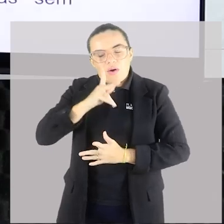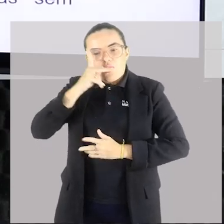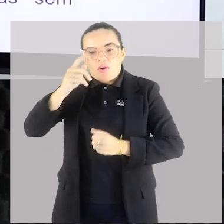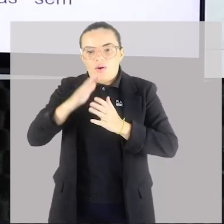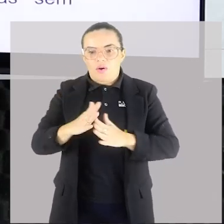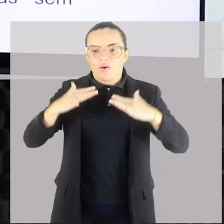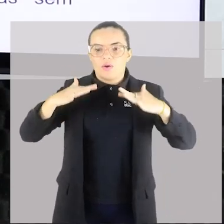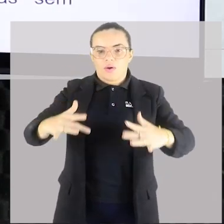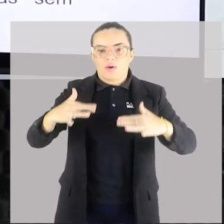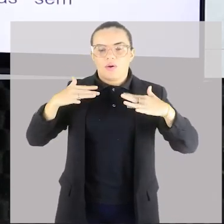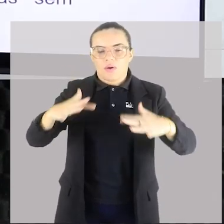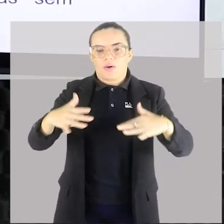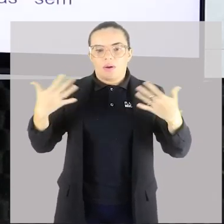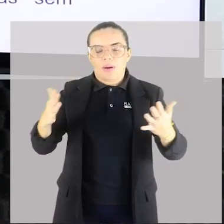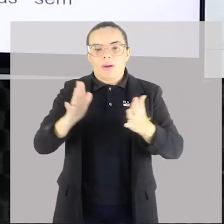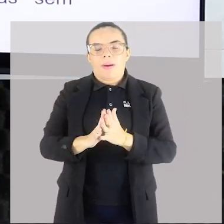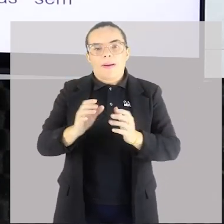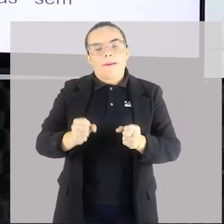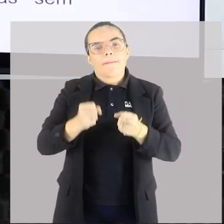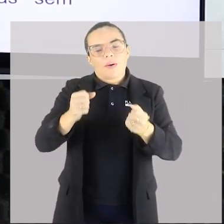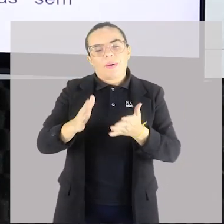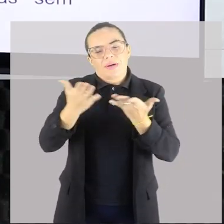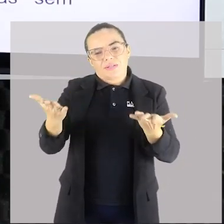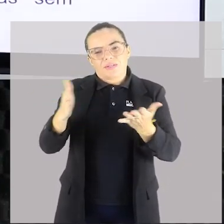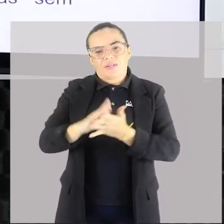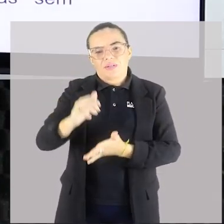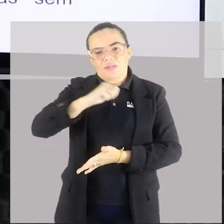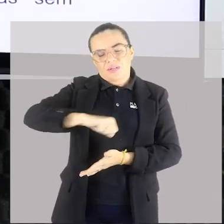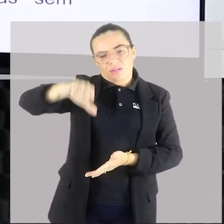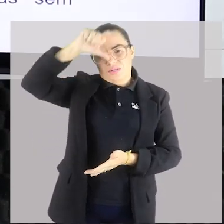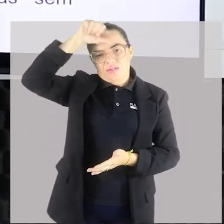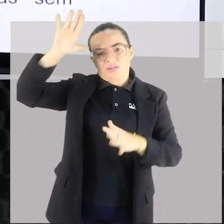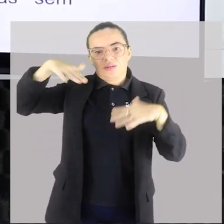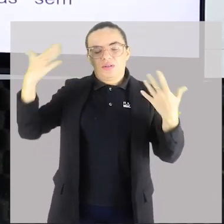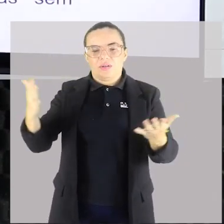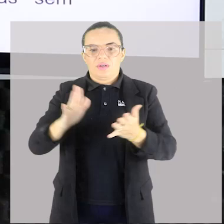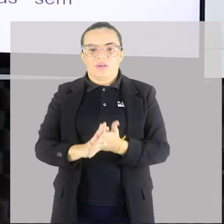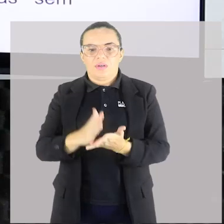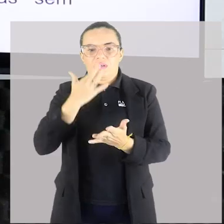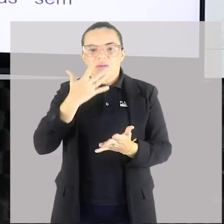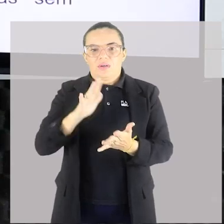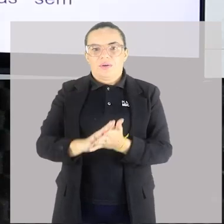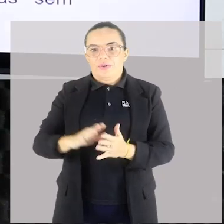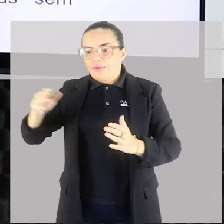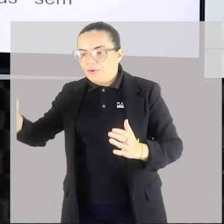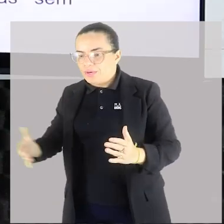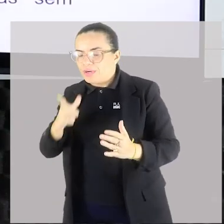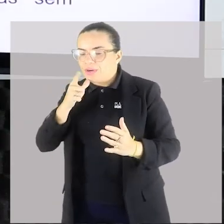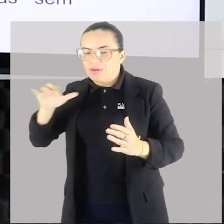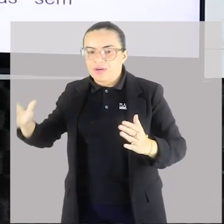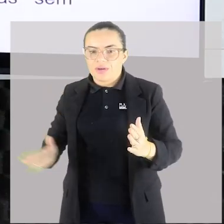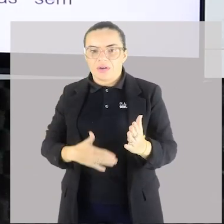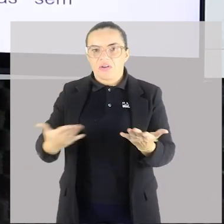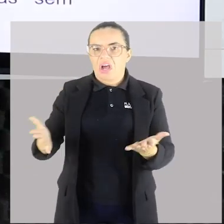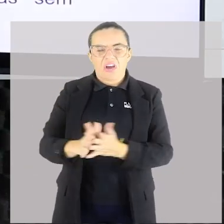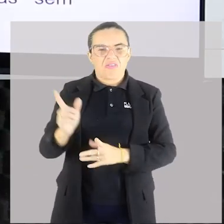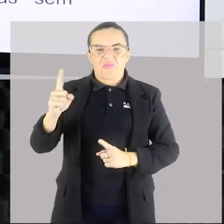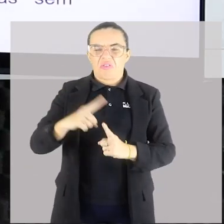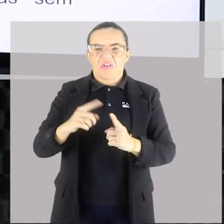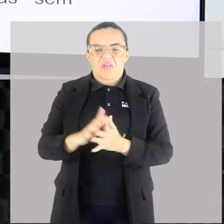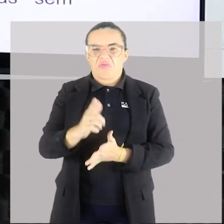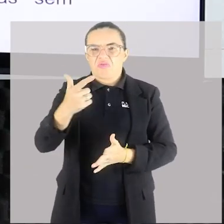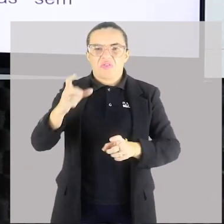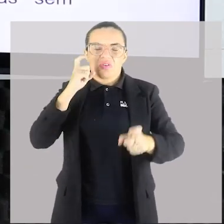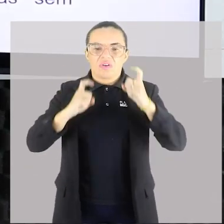Pode parecer um tanto estereotipado quando você pega a ideia de que o artista simplesmente molhou na tinta sem qualquer tipo de preocupação com o